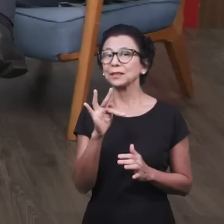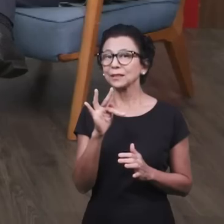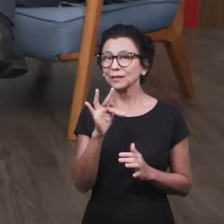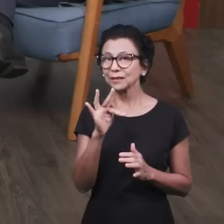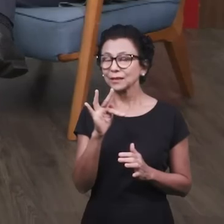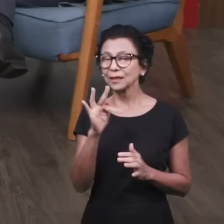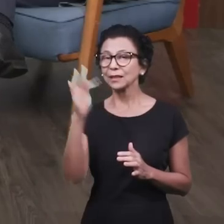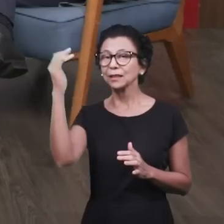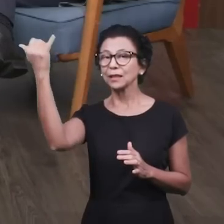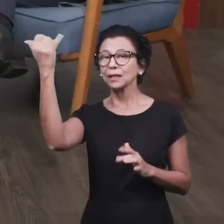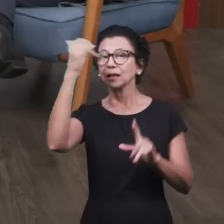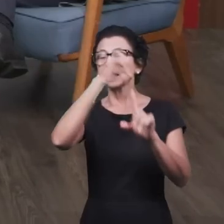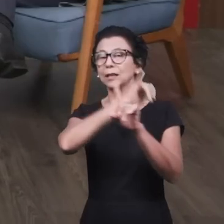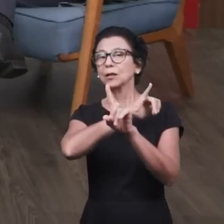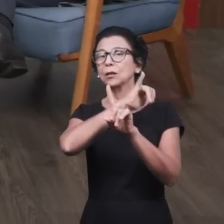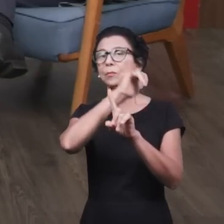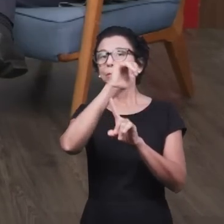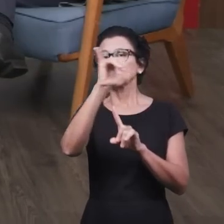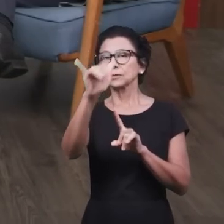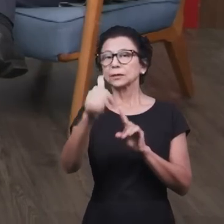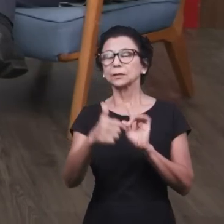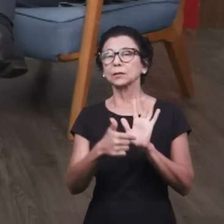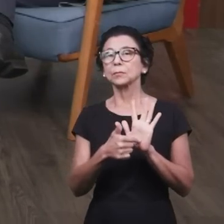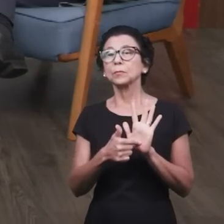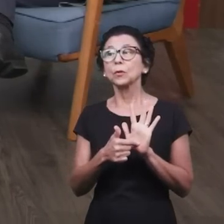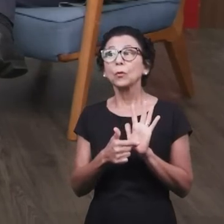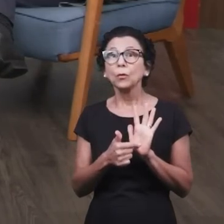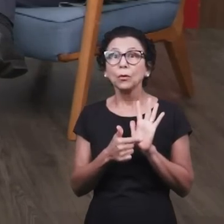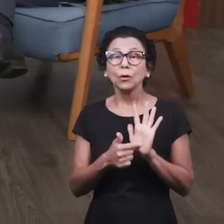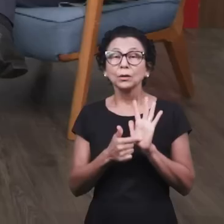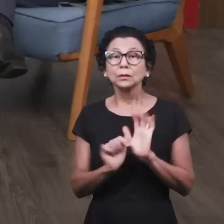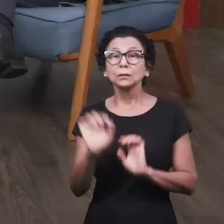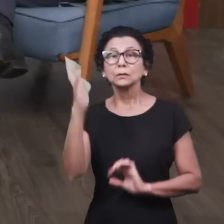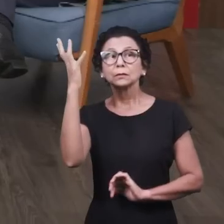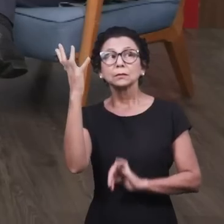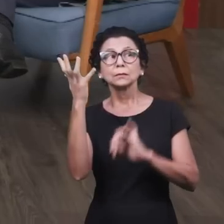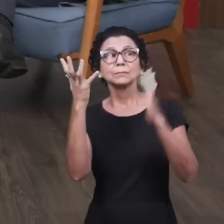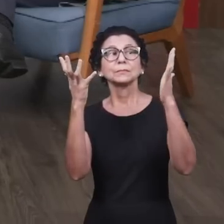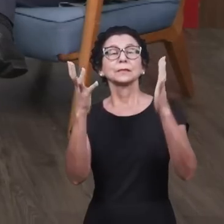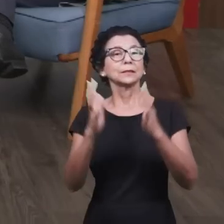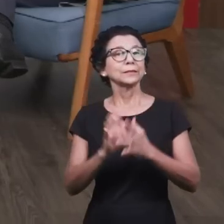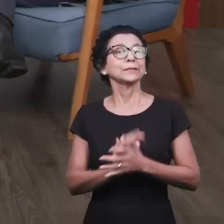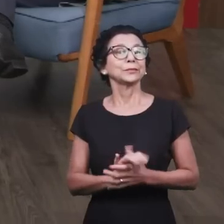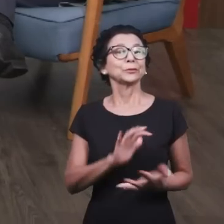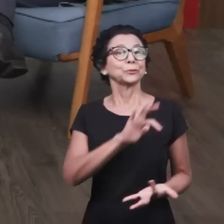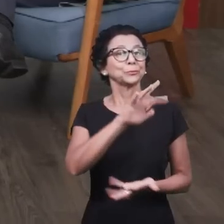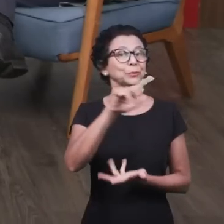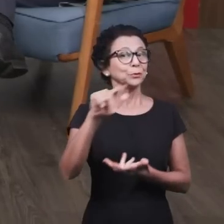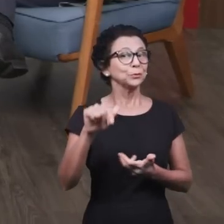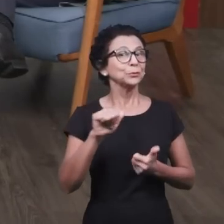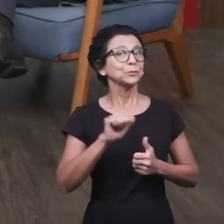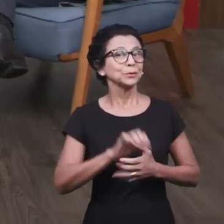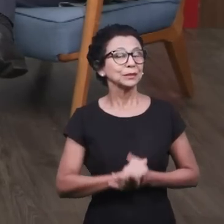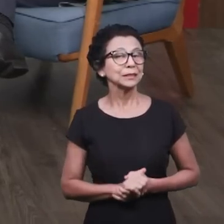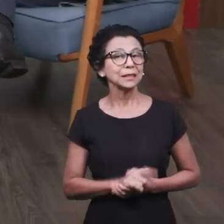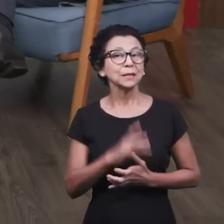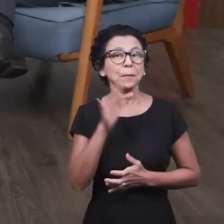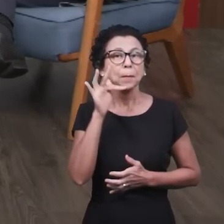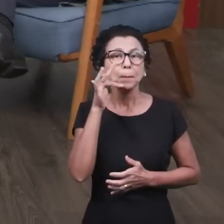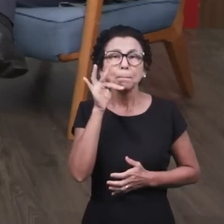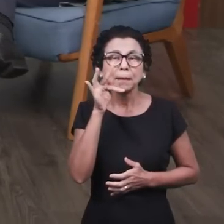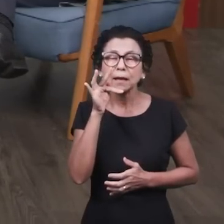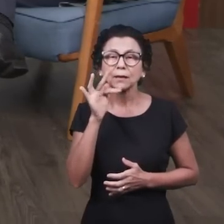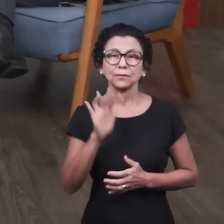que atestam que o Senhor Jesus está às portas e logo ou breve